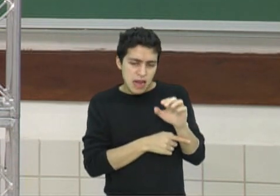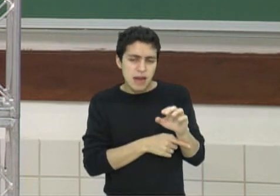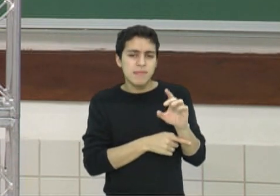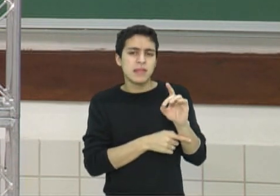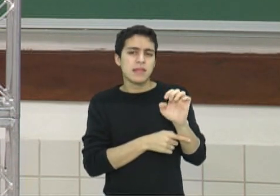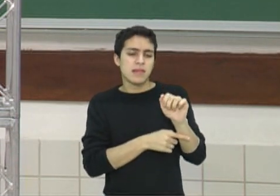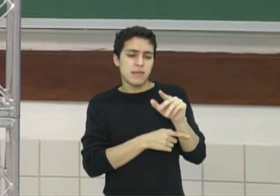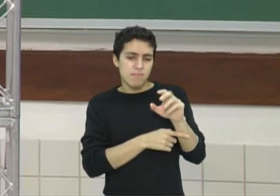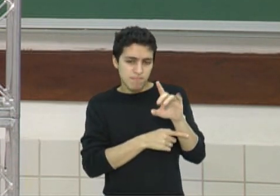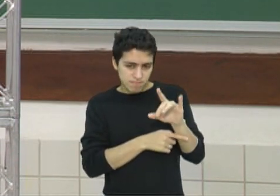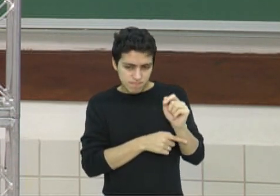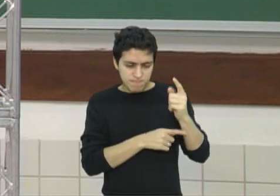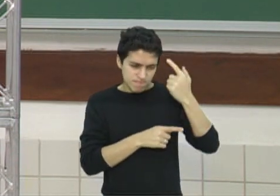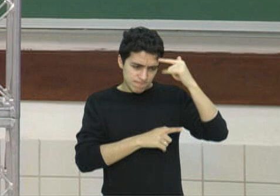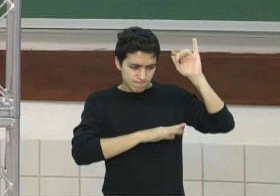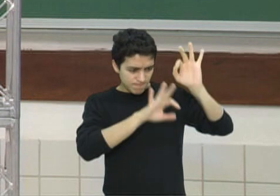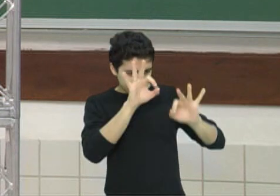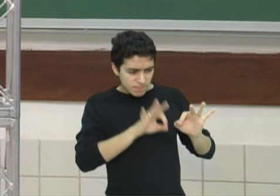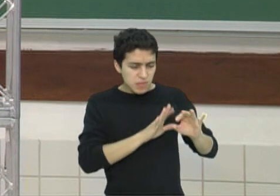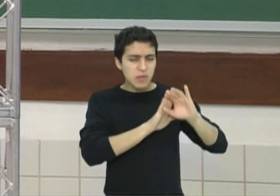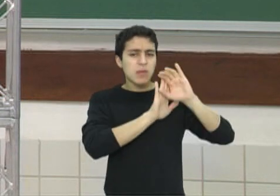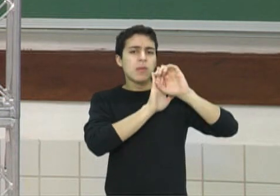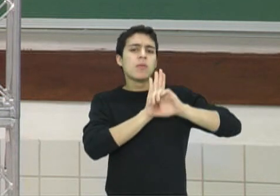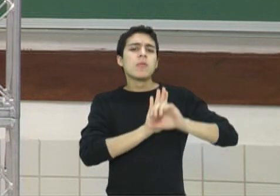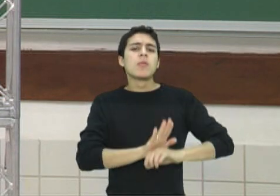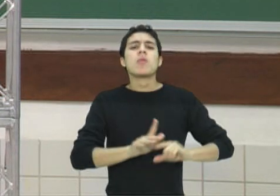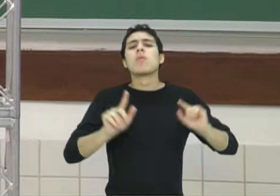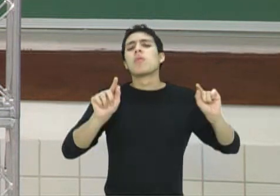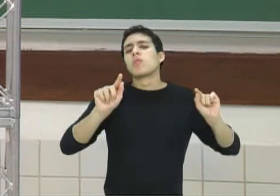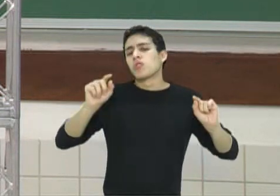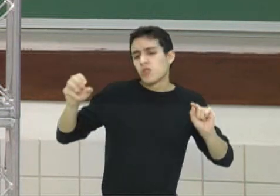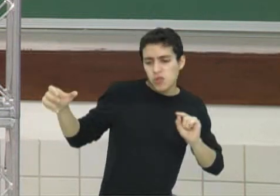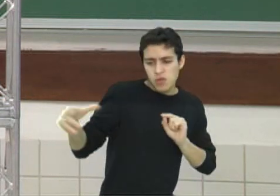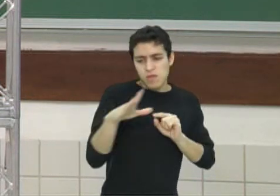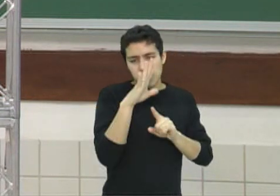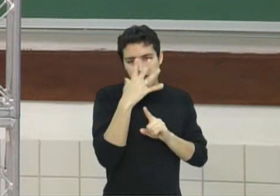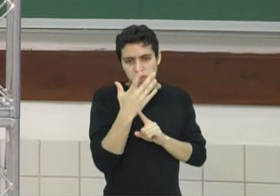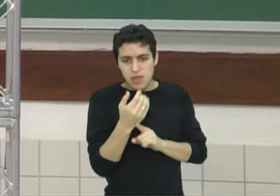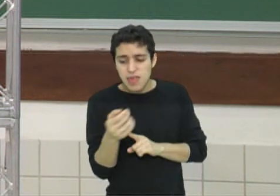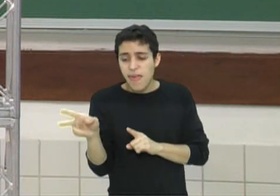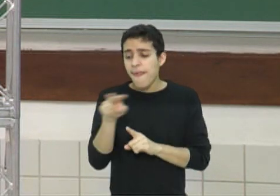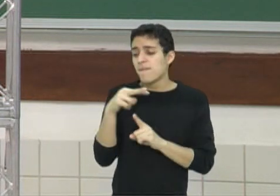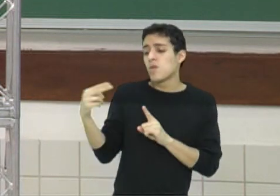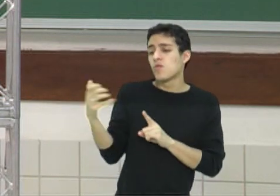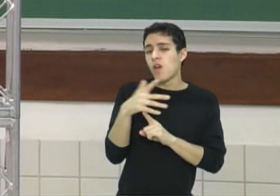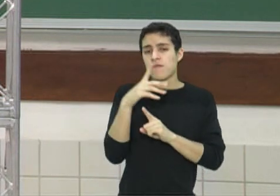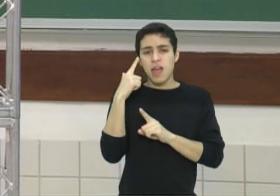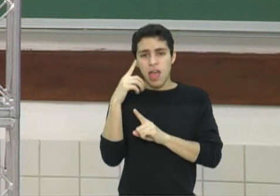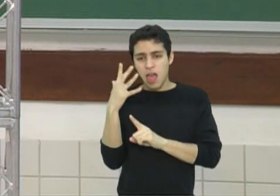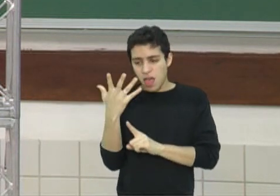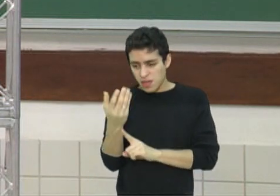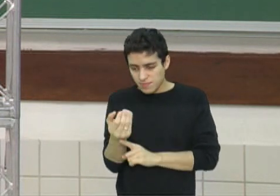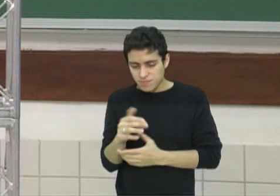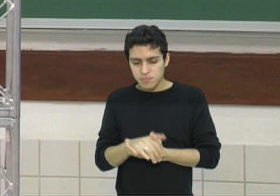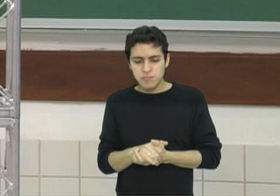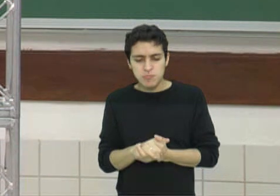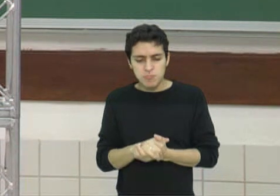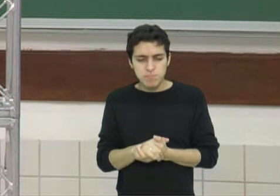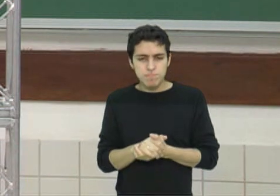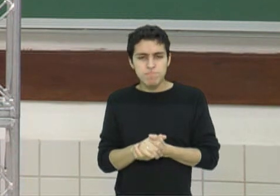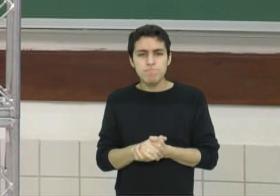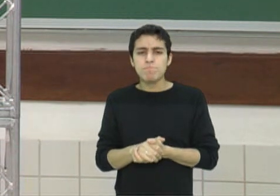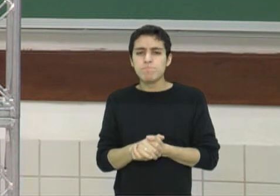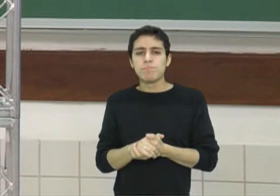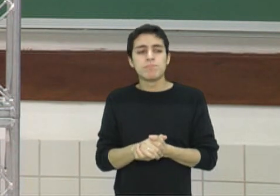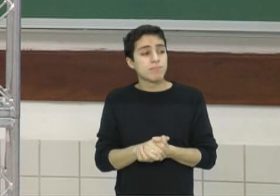eles idealizam a concepção de uma nova arte, a visão de uma nova arte. E quando ele lê isso, na